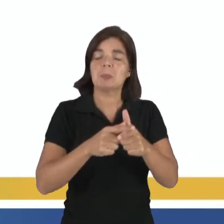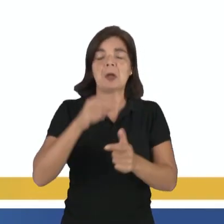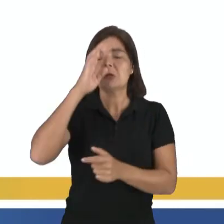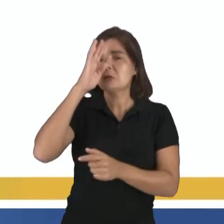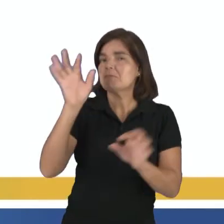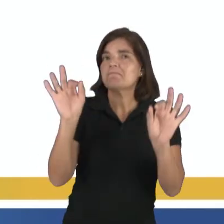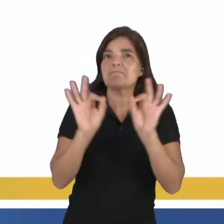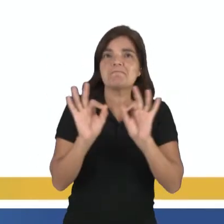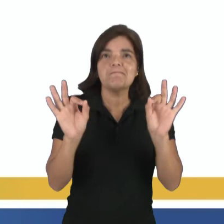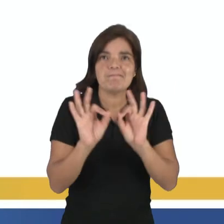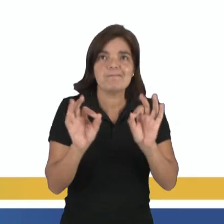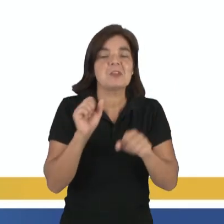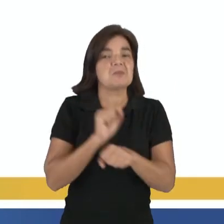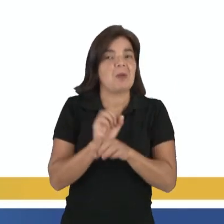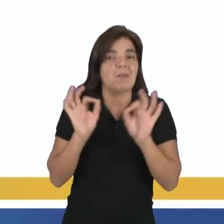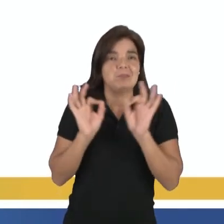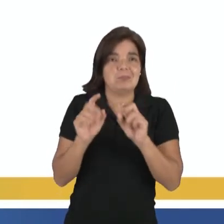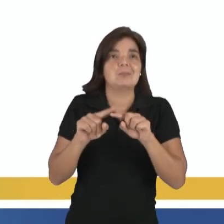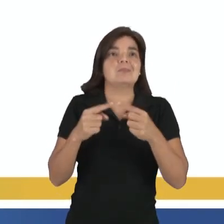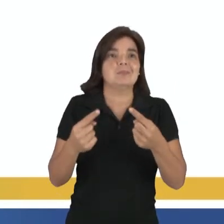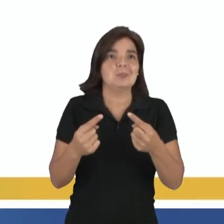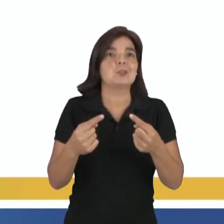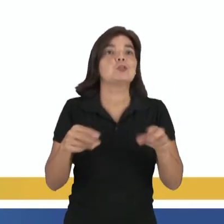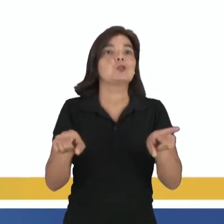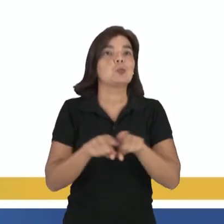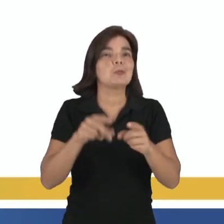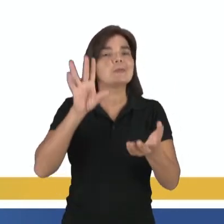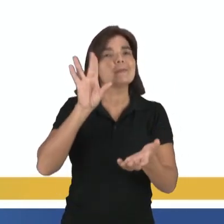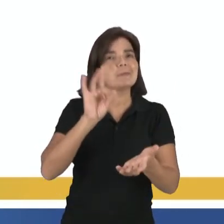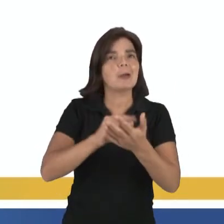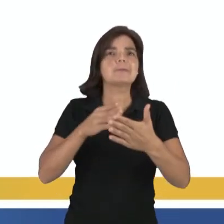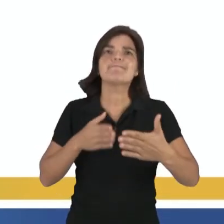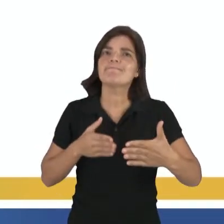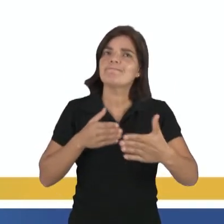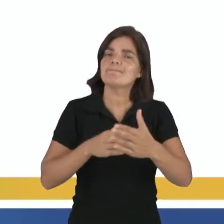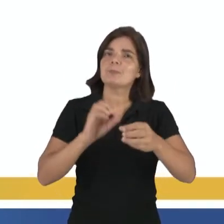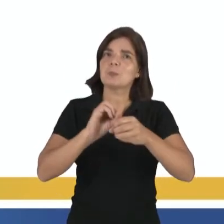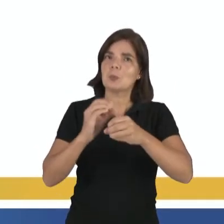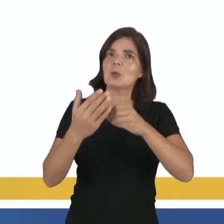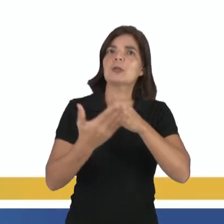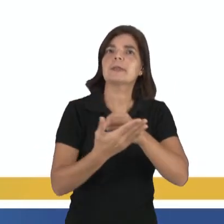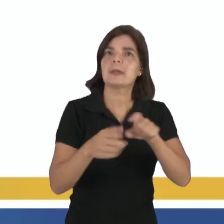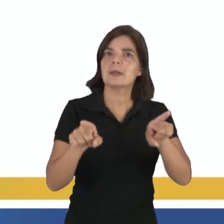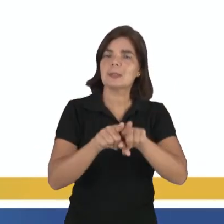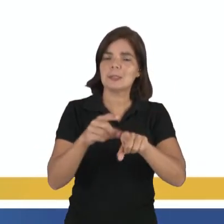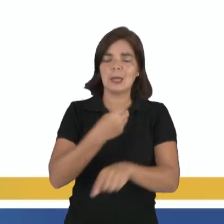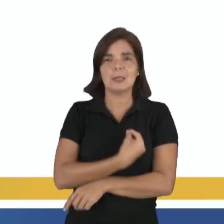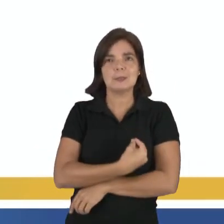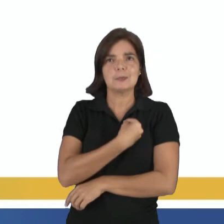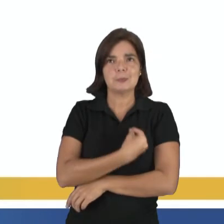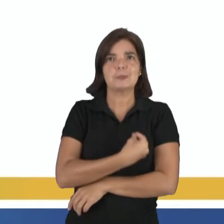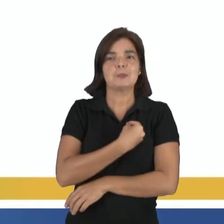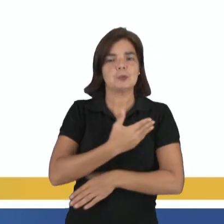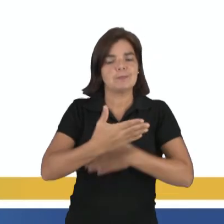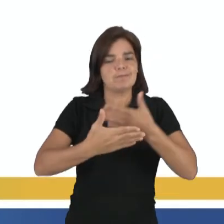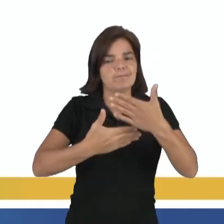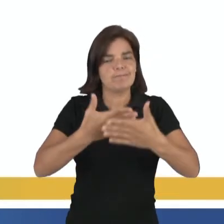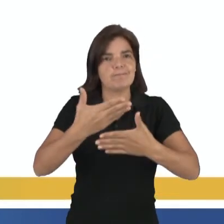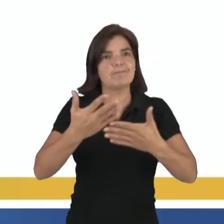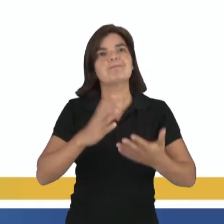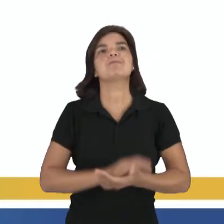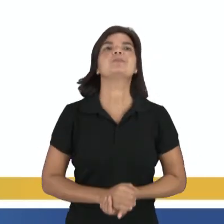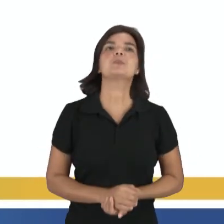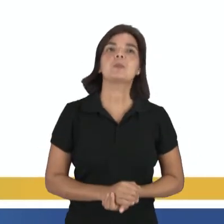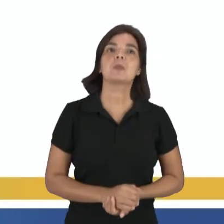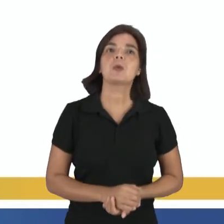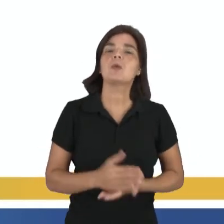então inimaginável e inesperada, que trouxe questões sobre os verdadeiros impactos que o coronavírus trará às nossas vidas quando